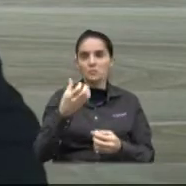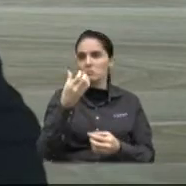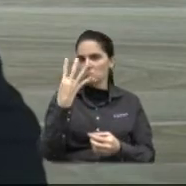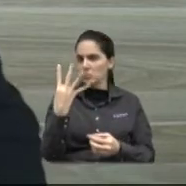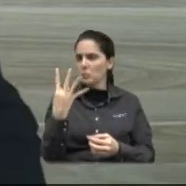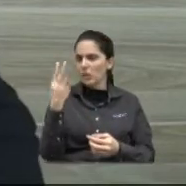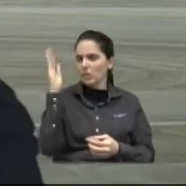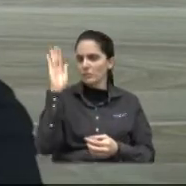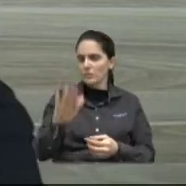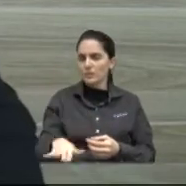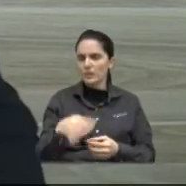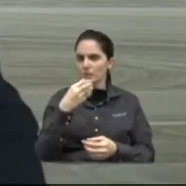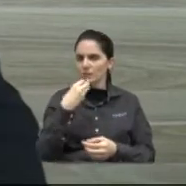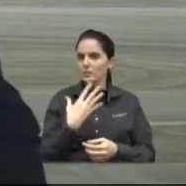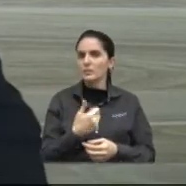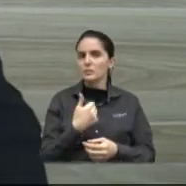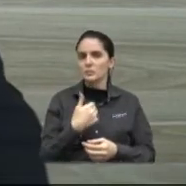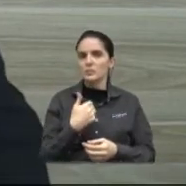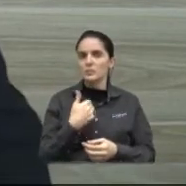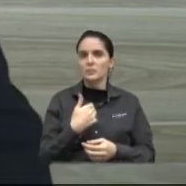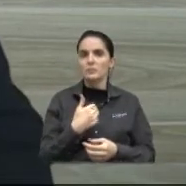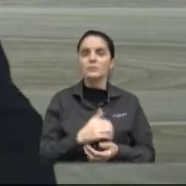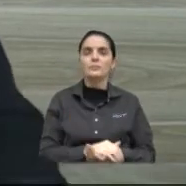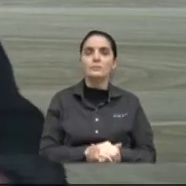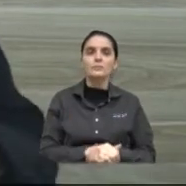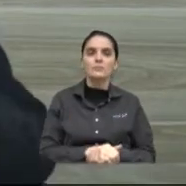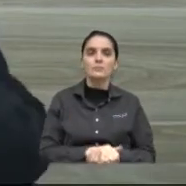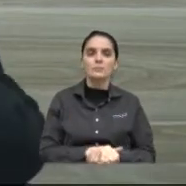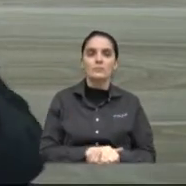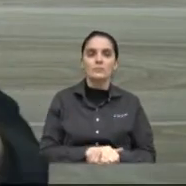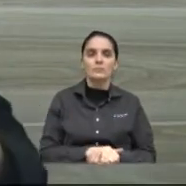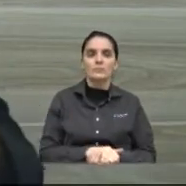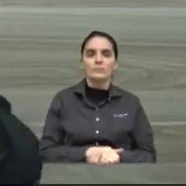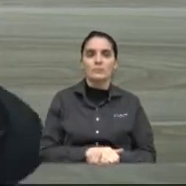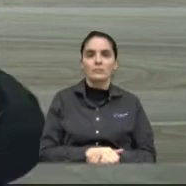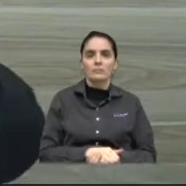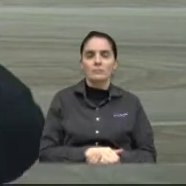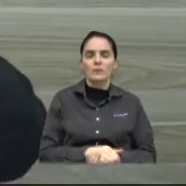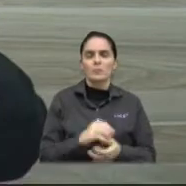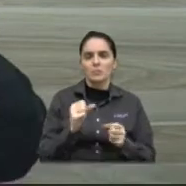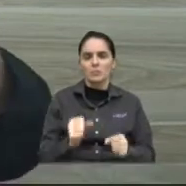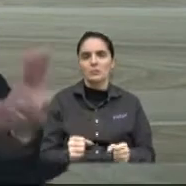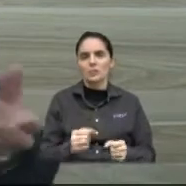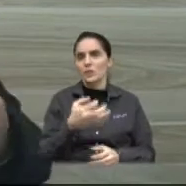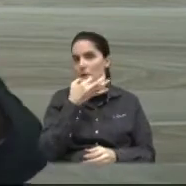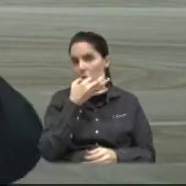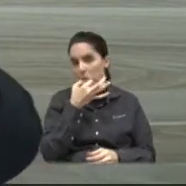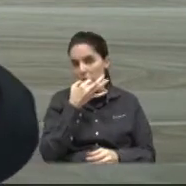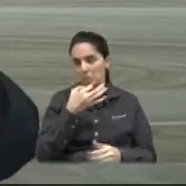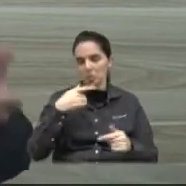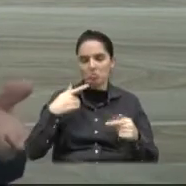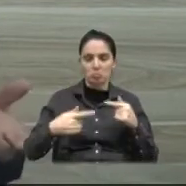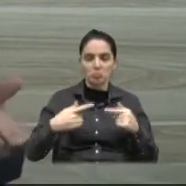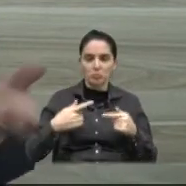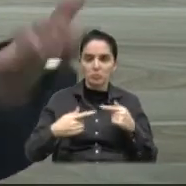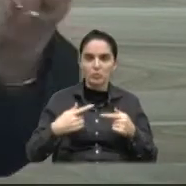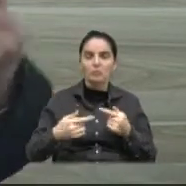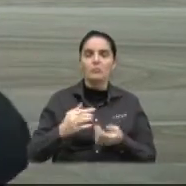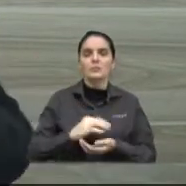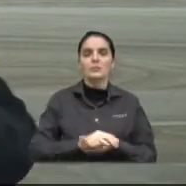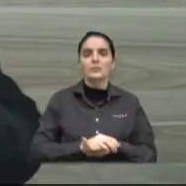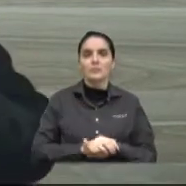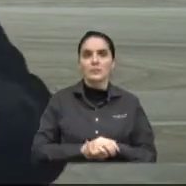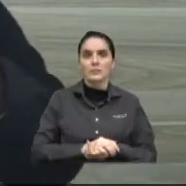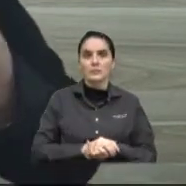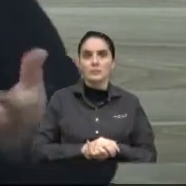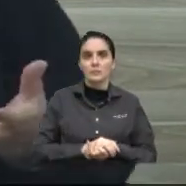horas eu acho que a gente vai ter o nosso momento não é dispensar de discutir ea população que a gente vai